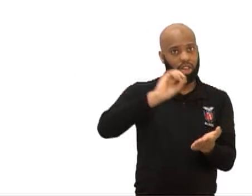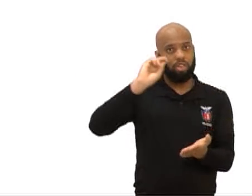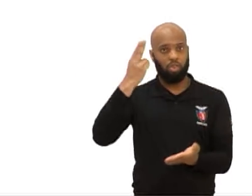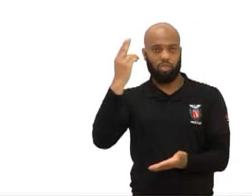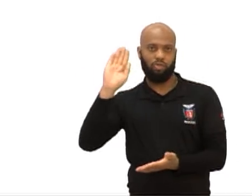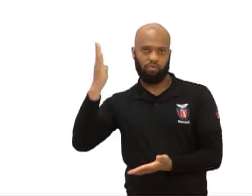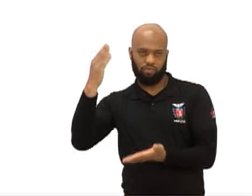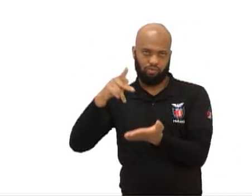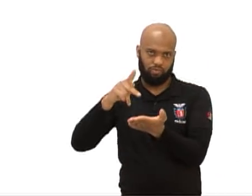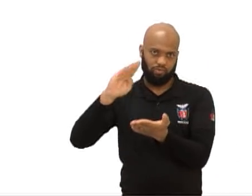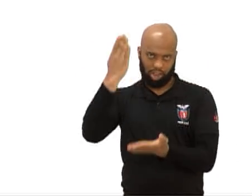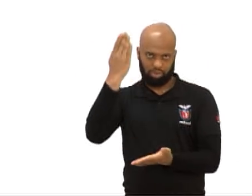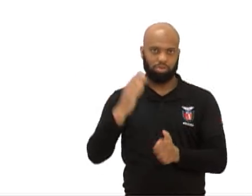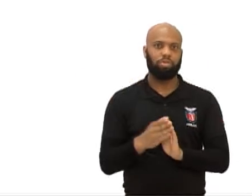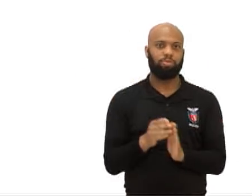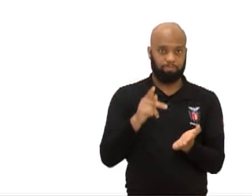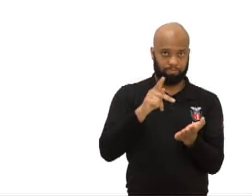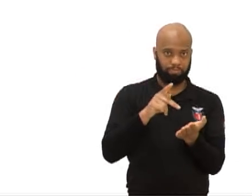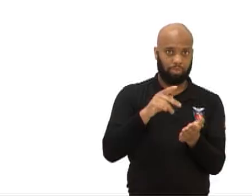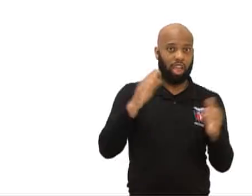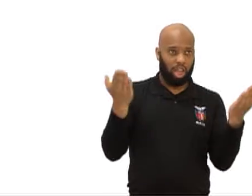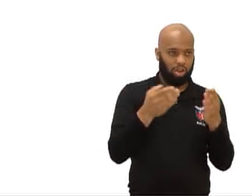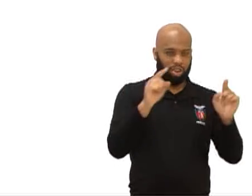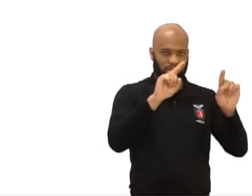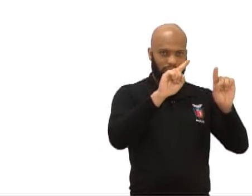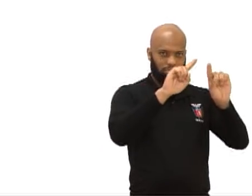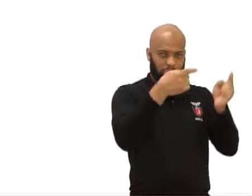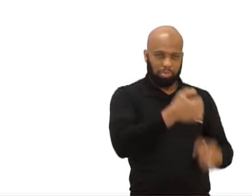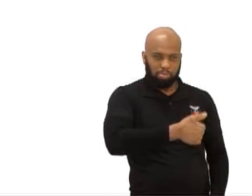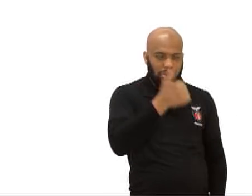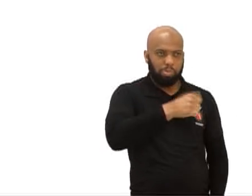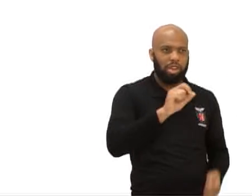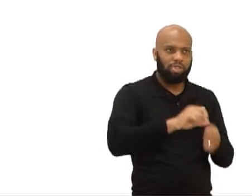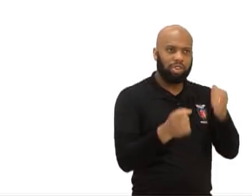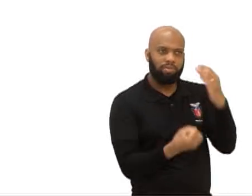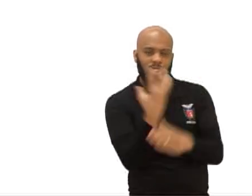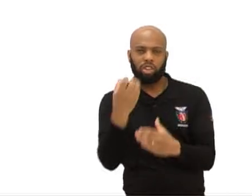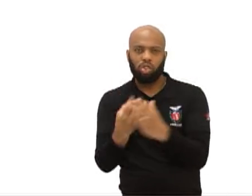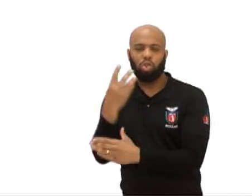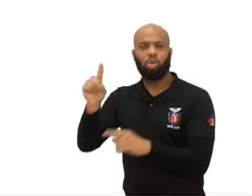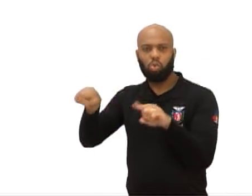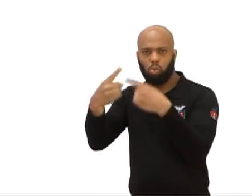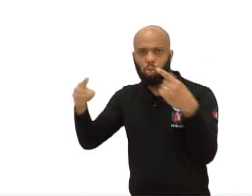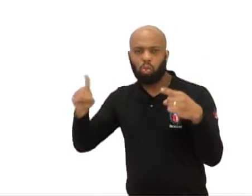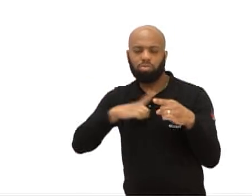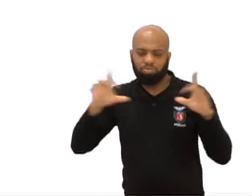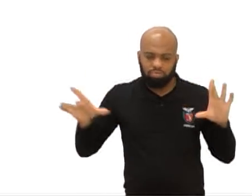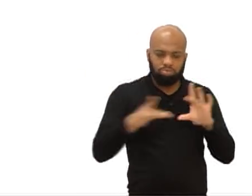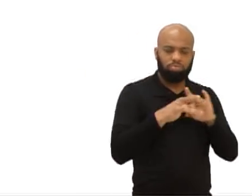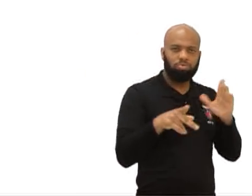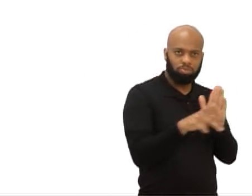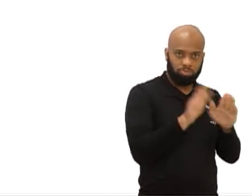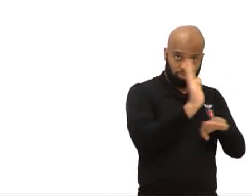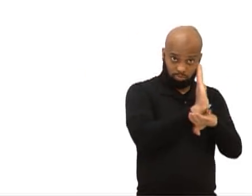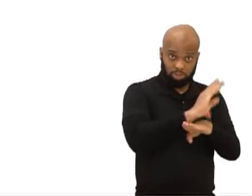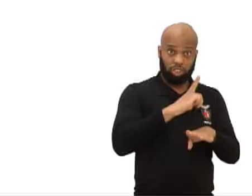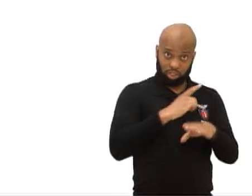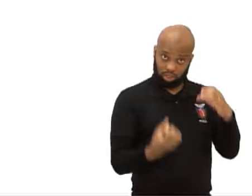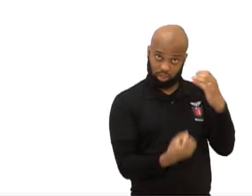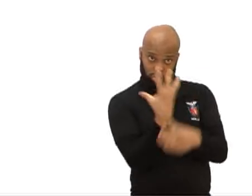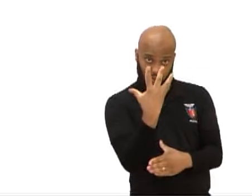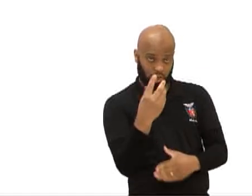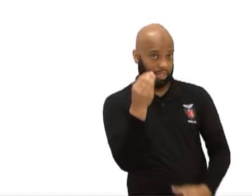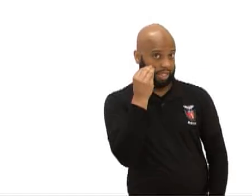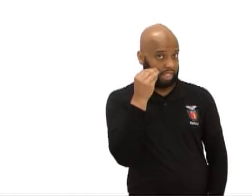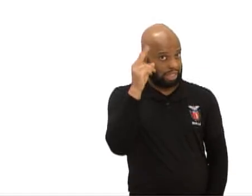Primeira alternativa. Foram produzidas coletâneas com músicas para serem tocadas de acordo com as cenas. Tentem